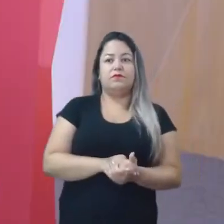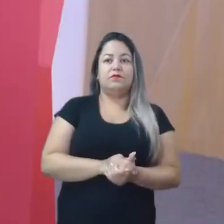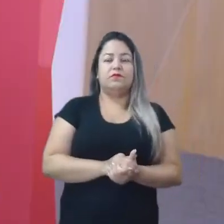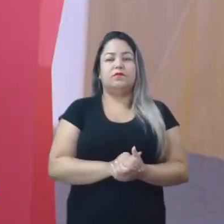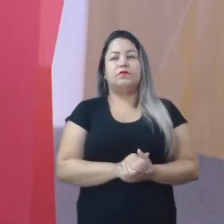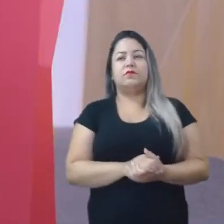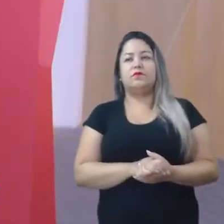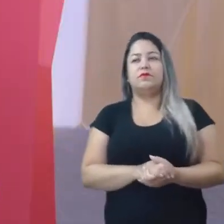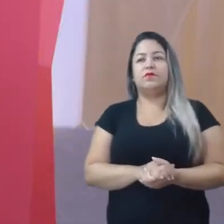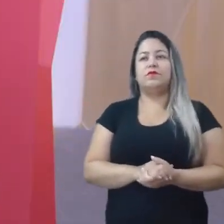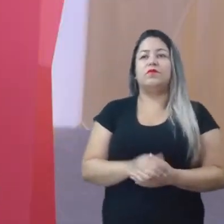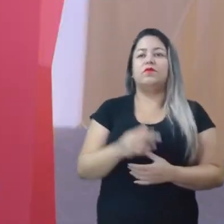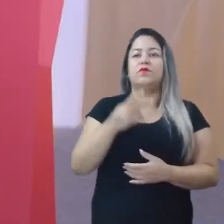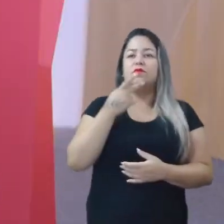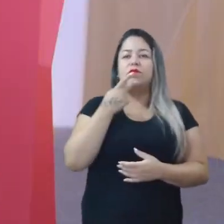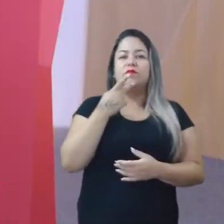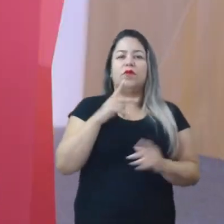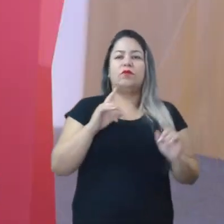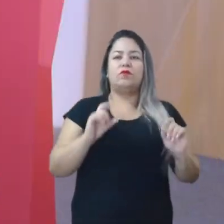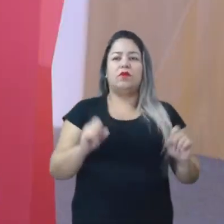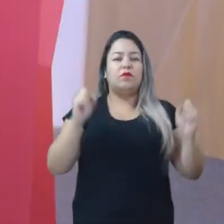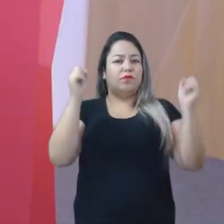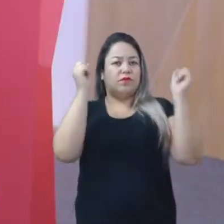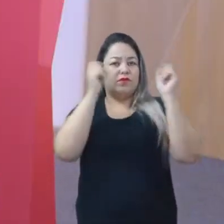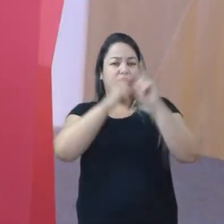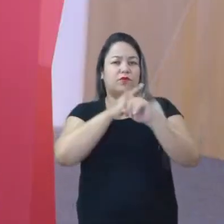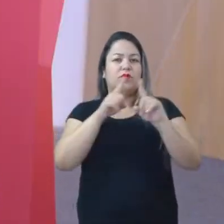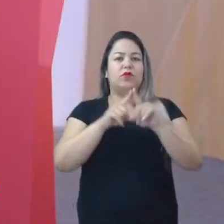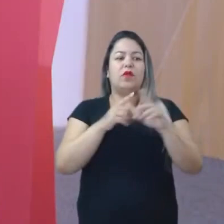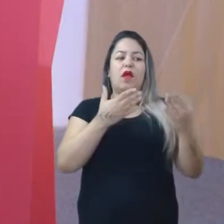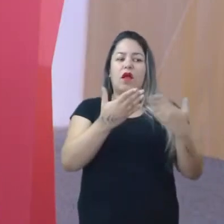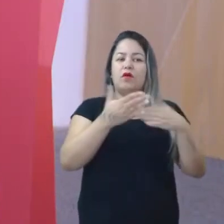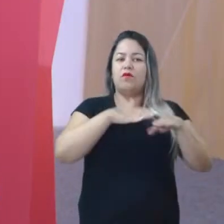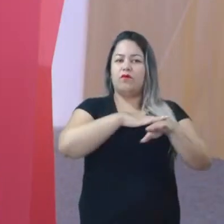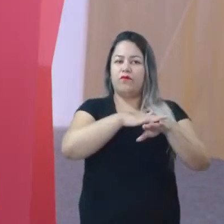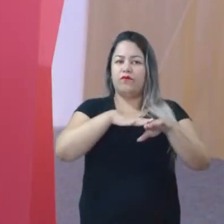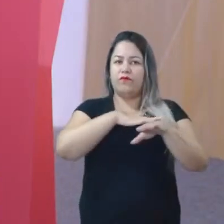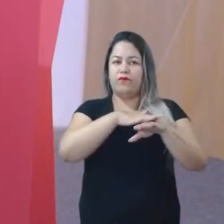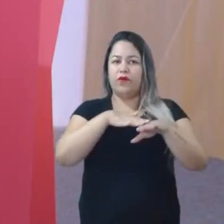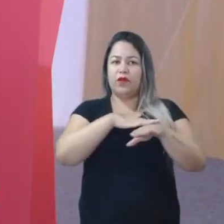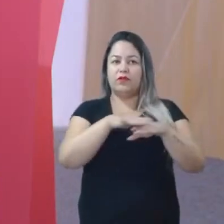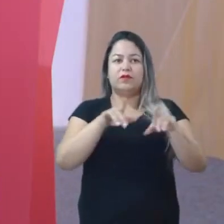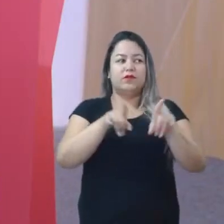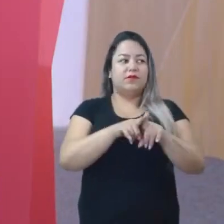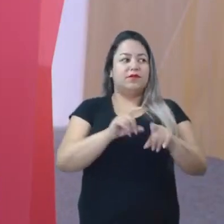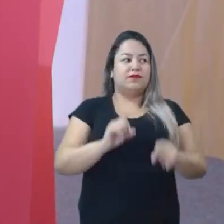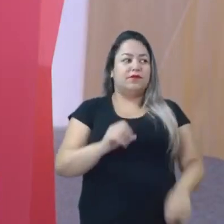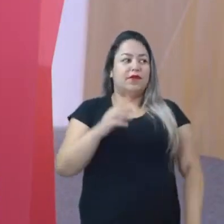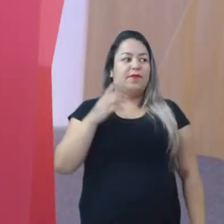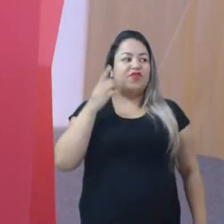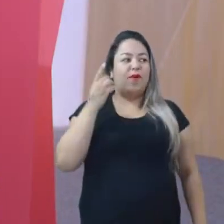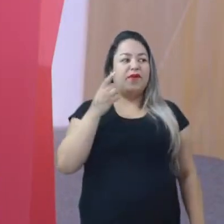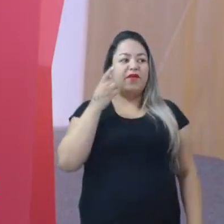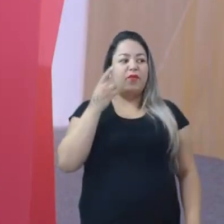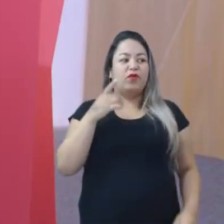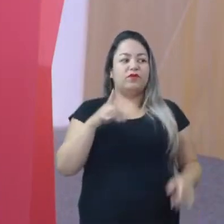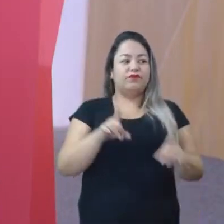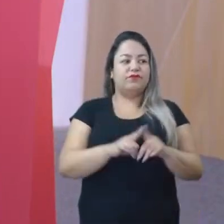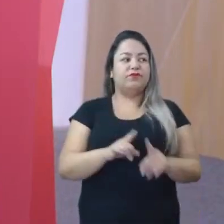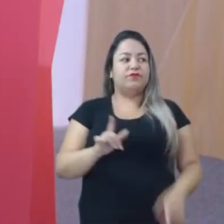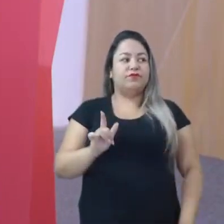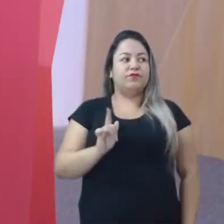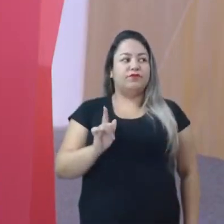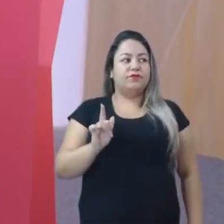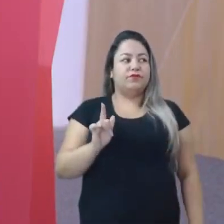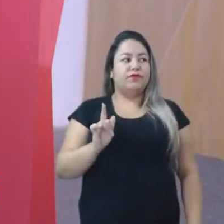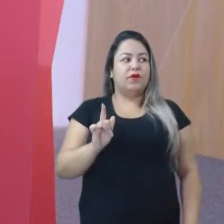Aqui você comentou essa questão aí da dificuldade do diálogo no parlamento brasileiro. Quais são os